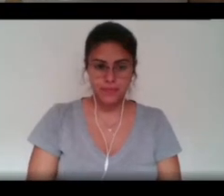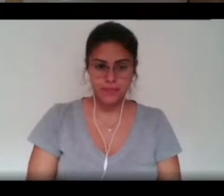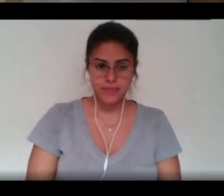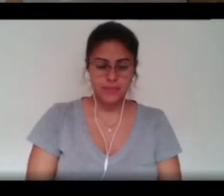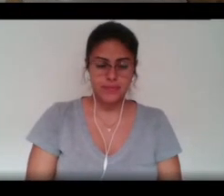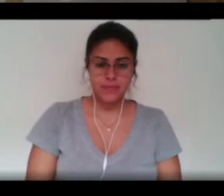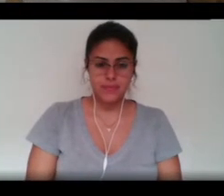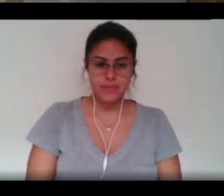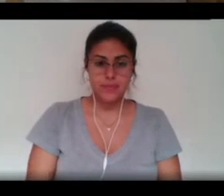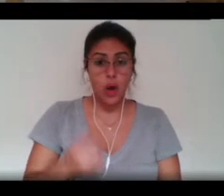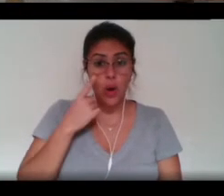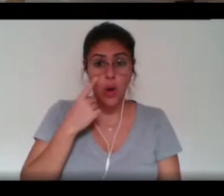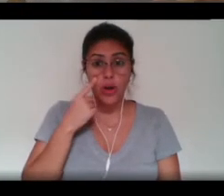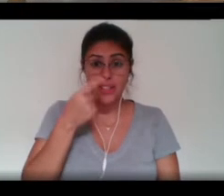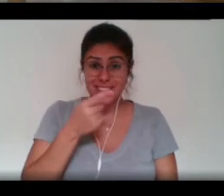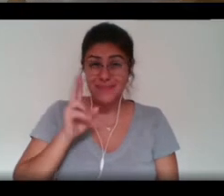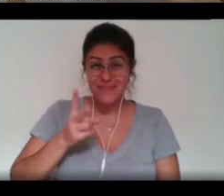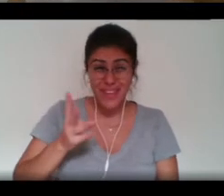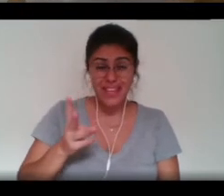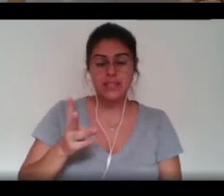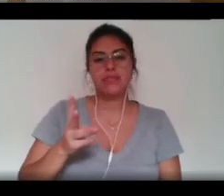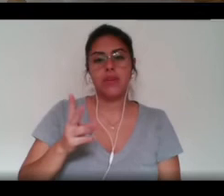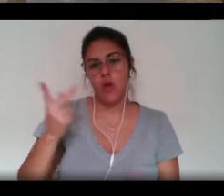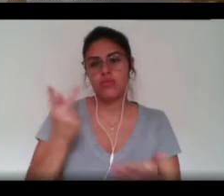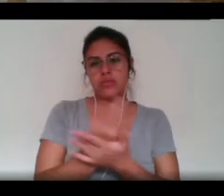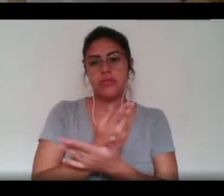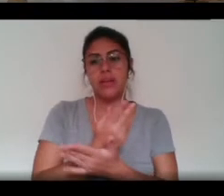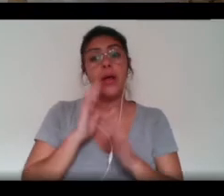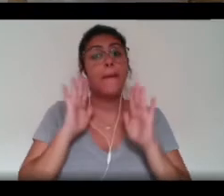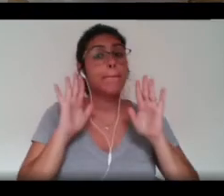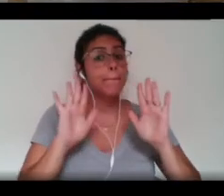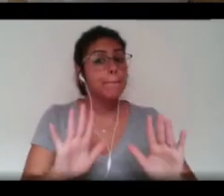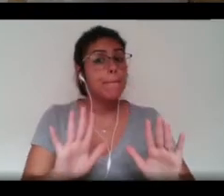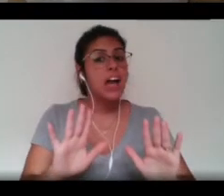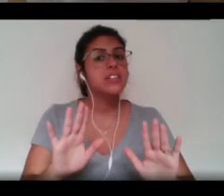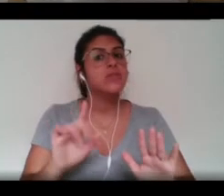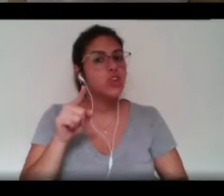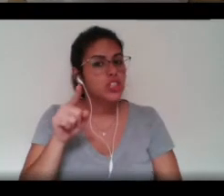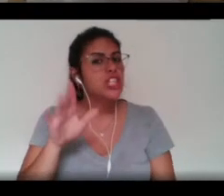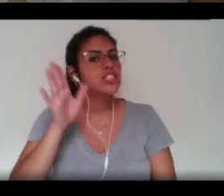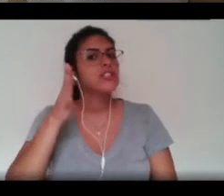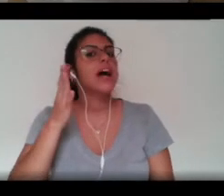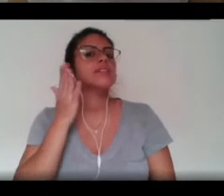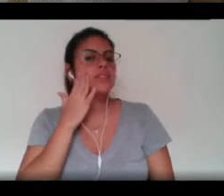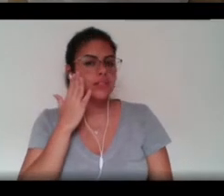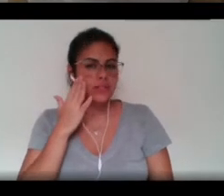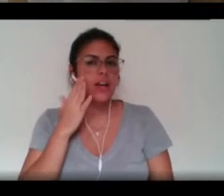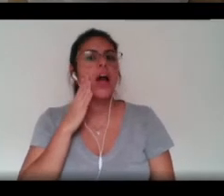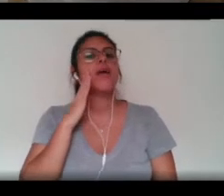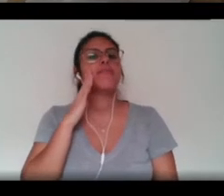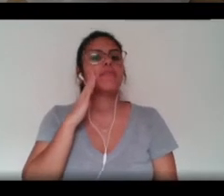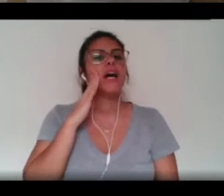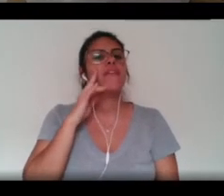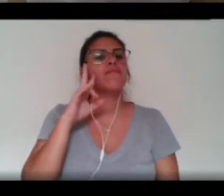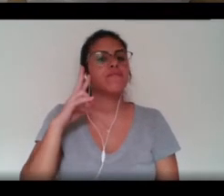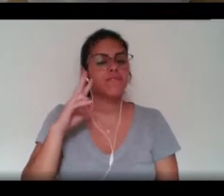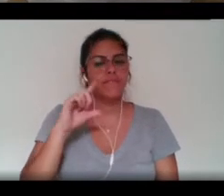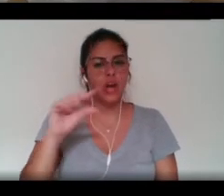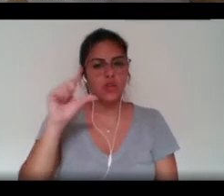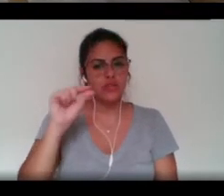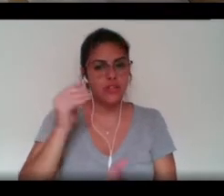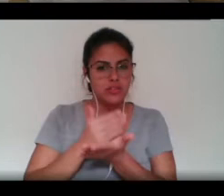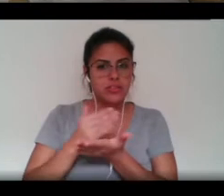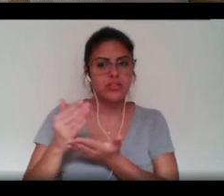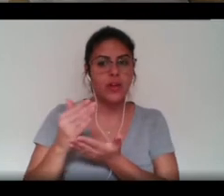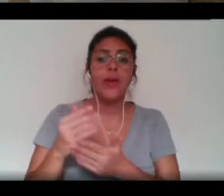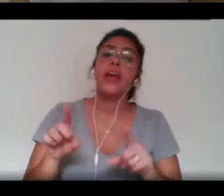a mesma situação, mas agora suponha que seja conhecida a velocidade V0 da primeira bola e que a altura H